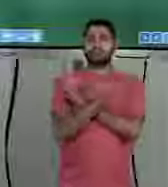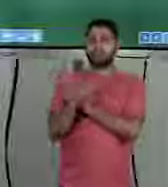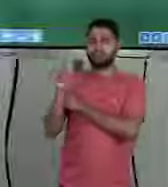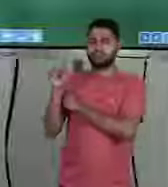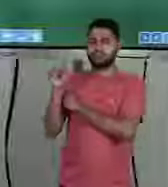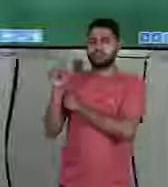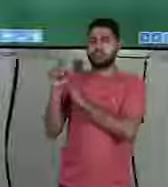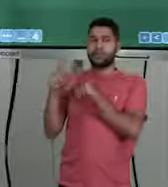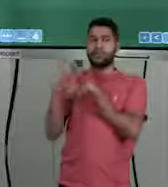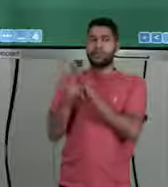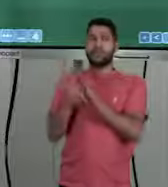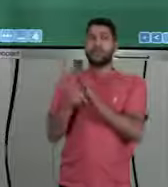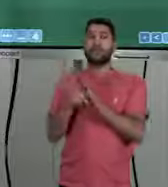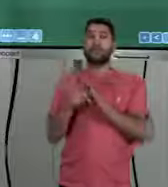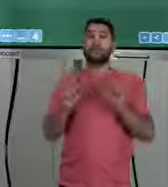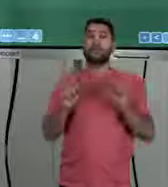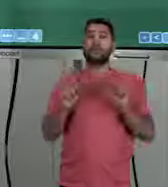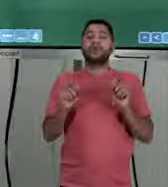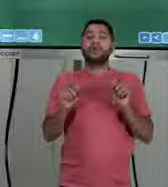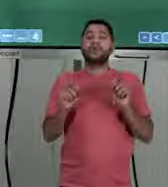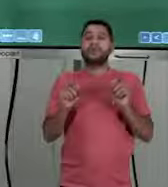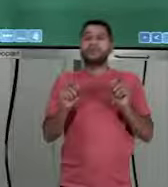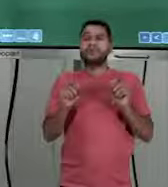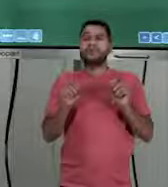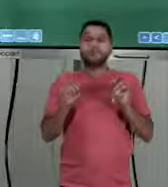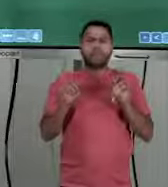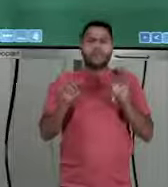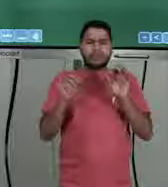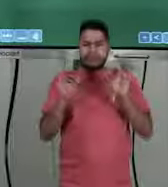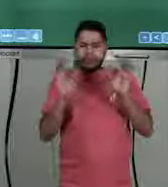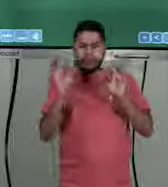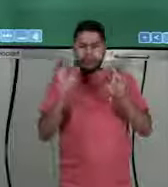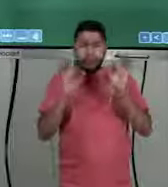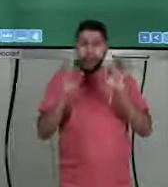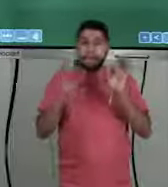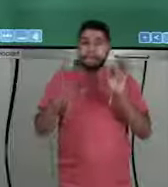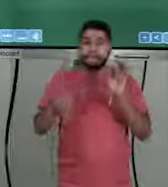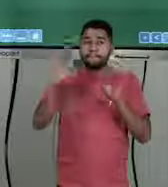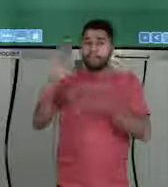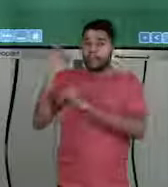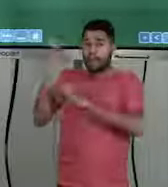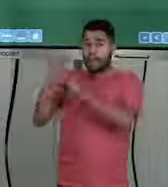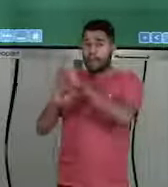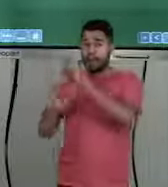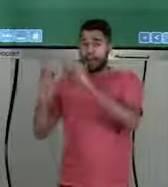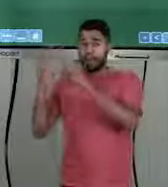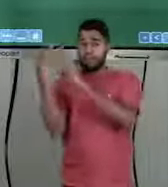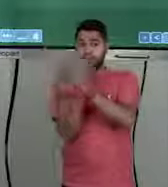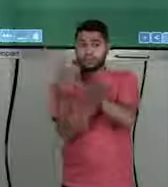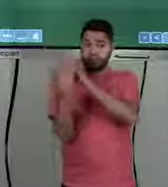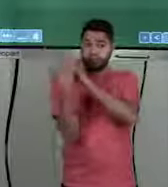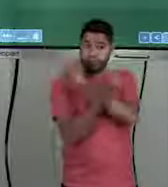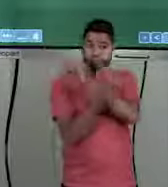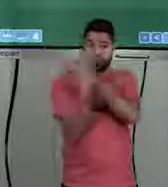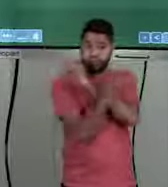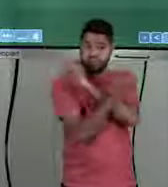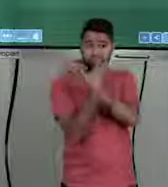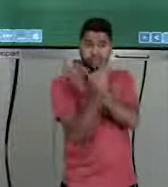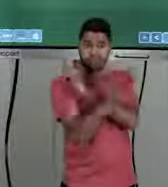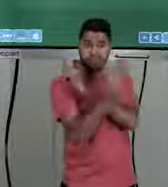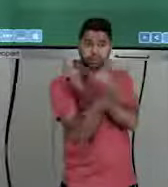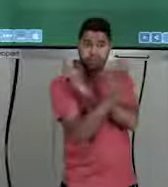a corrente elétrica, ela é medida. Então, quanto mais elétrons estiver passando de um átomo para o